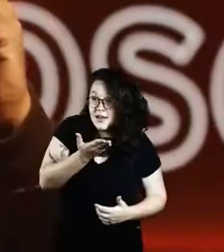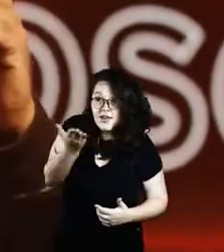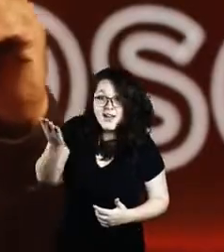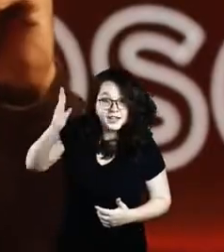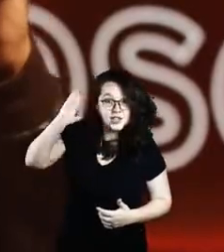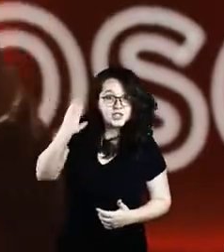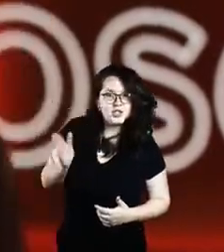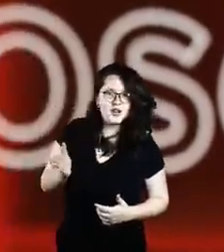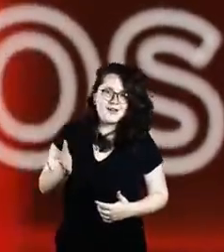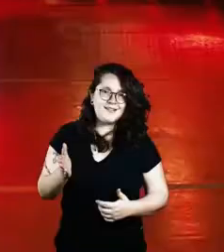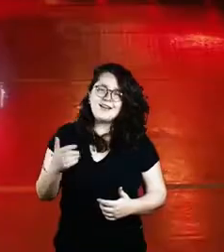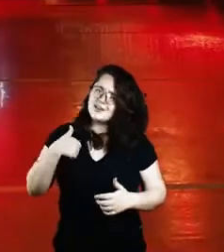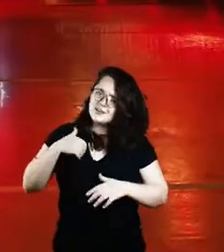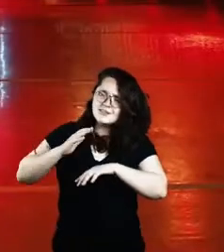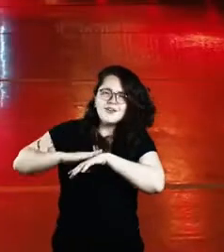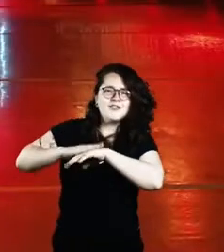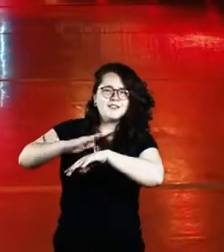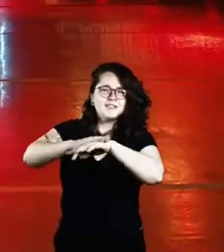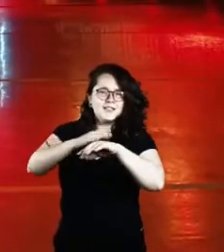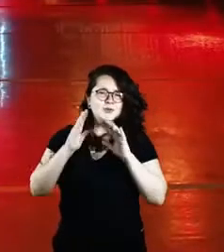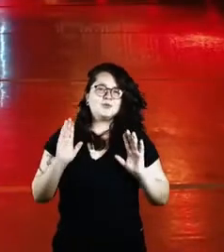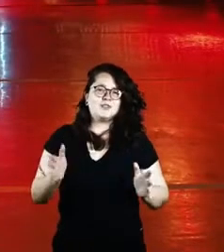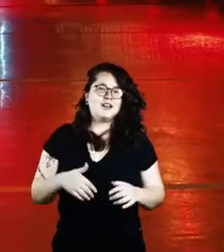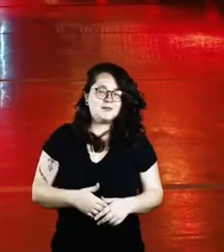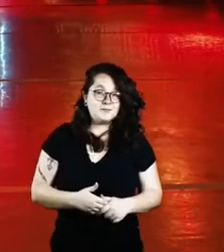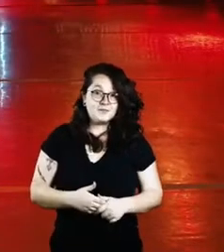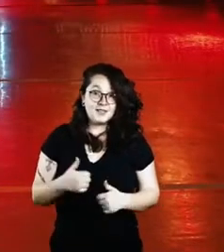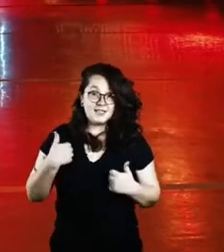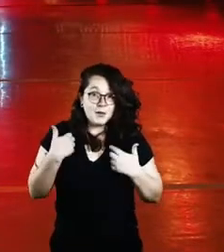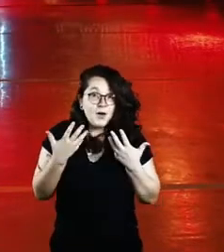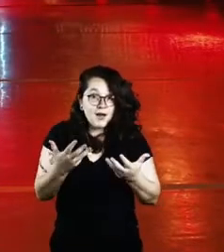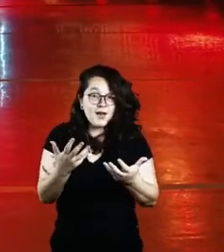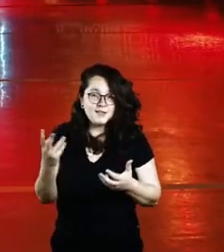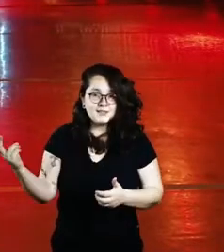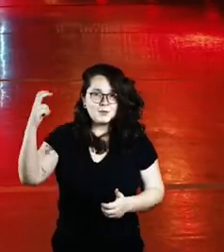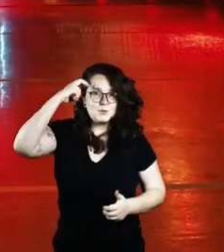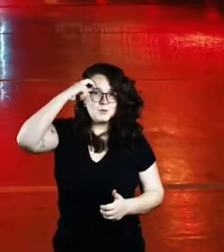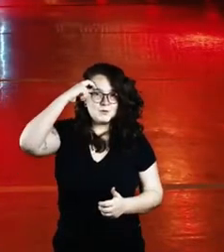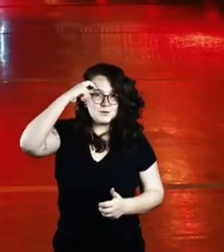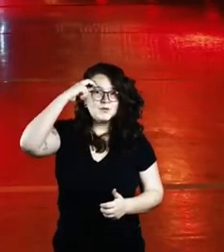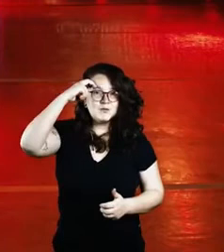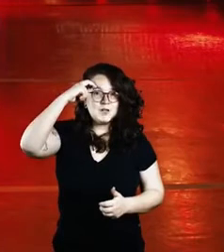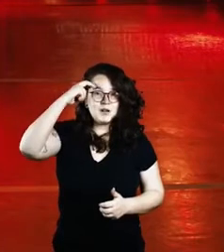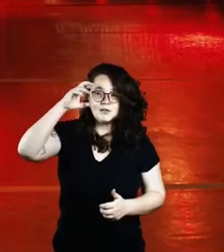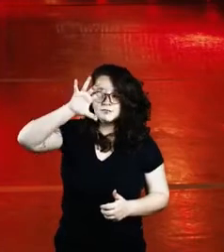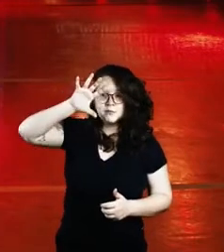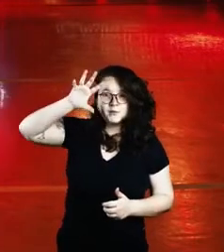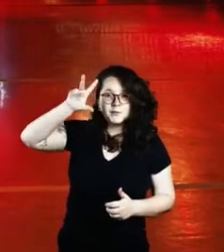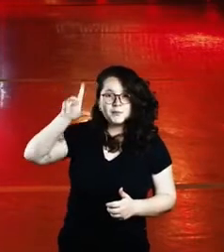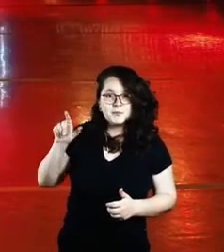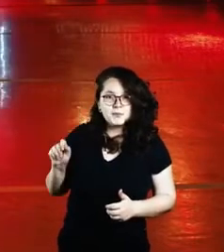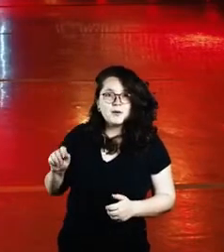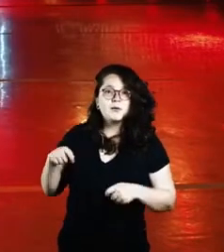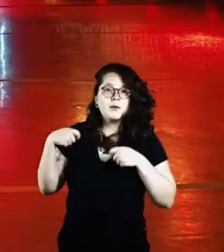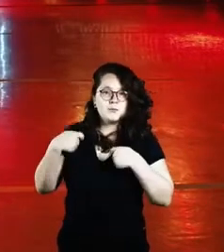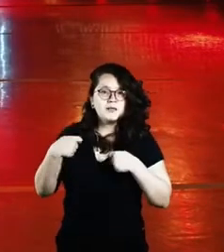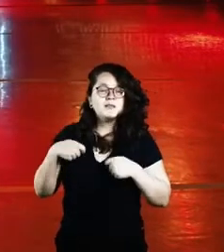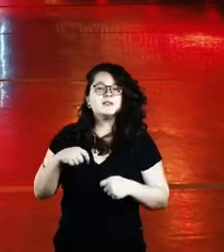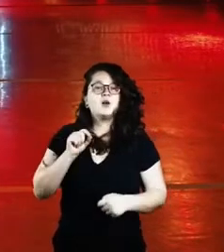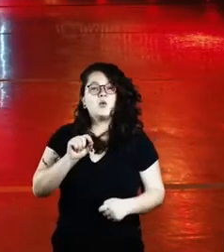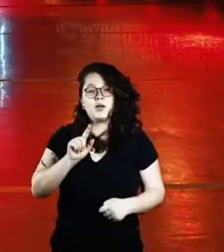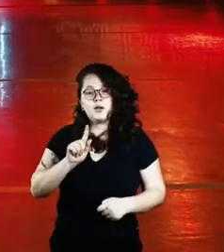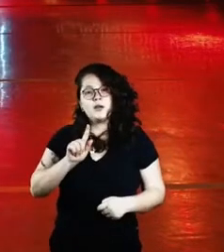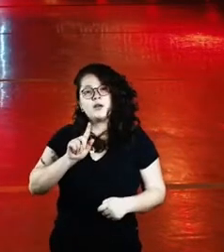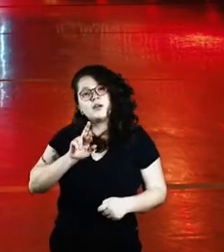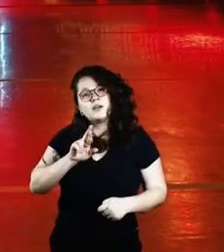mim, muito antes. Então, é da cultura africana respeitar sempre os griots, os